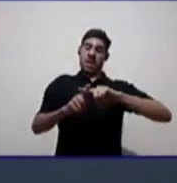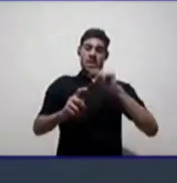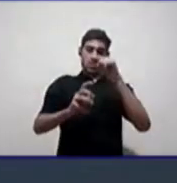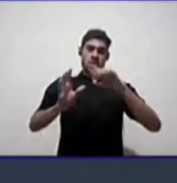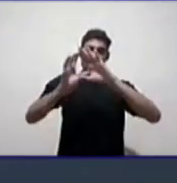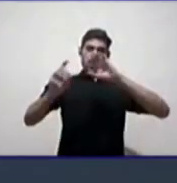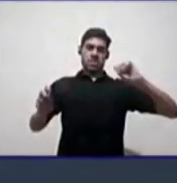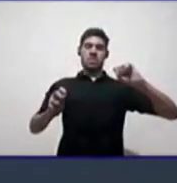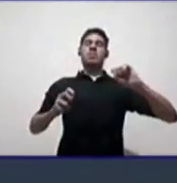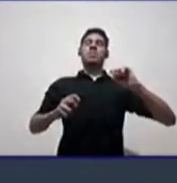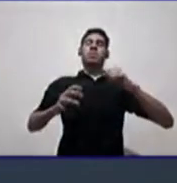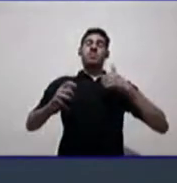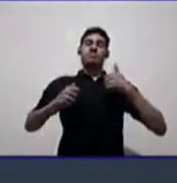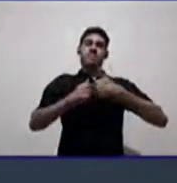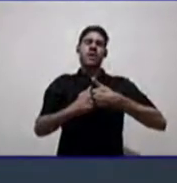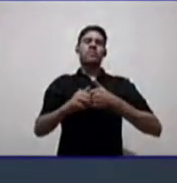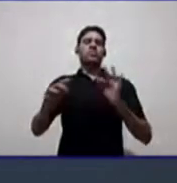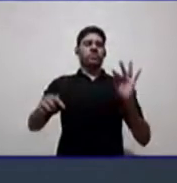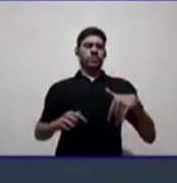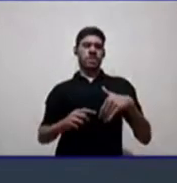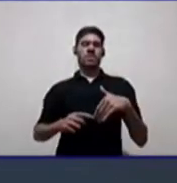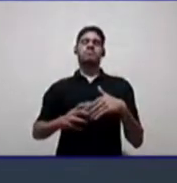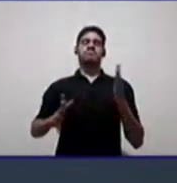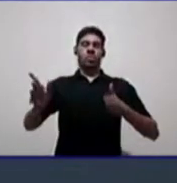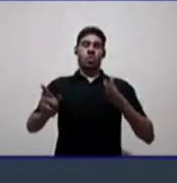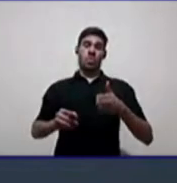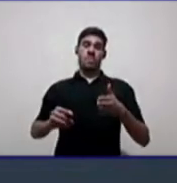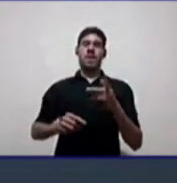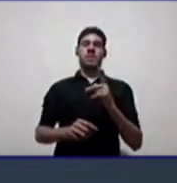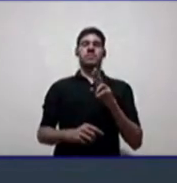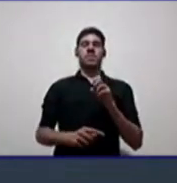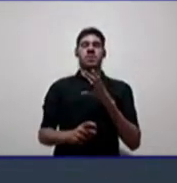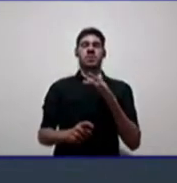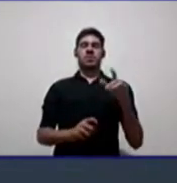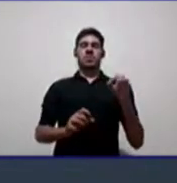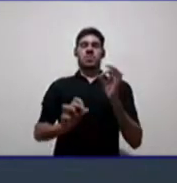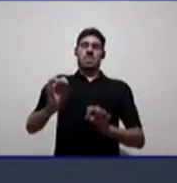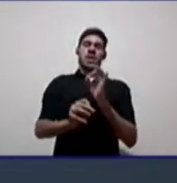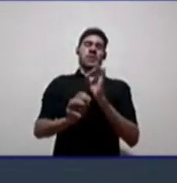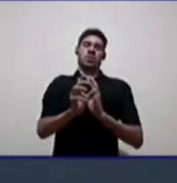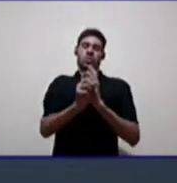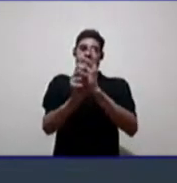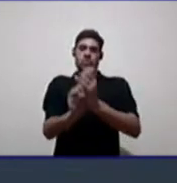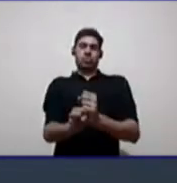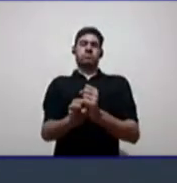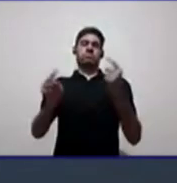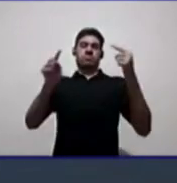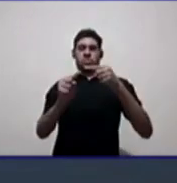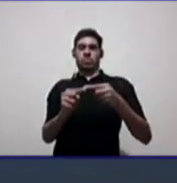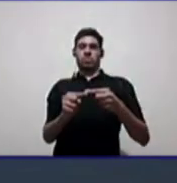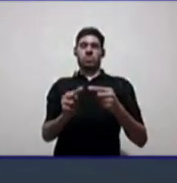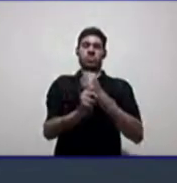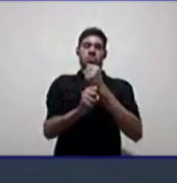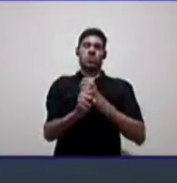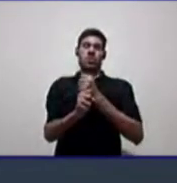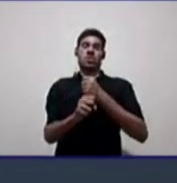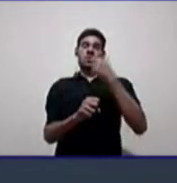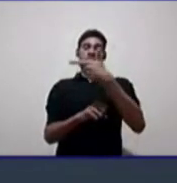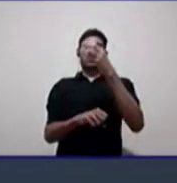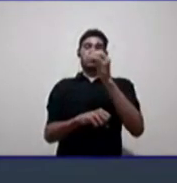da proximidade do fim do prazo prescricional para o julgamento das contas relativas ao ano de